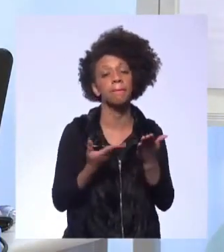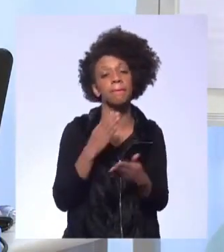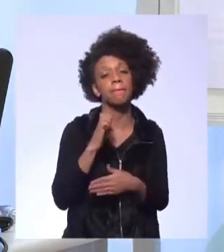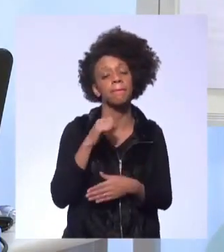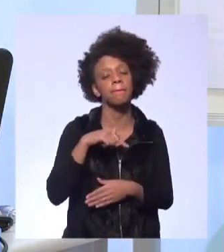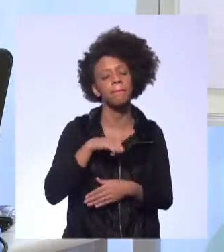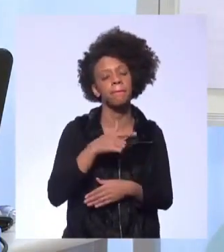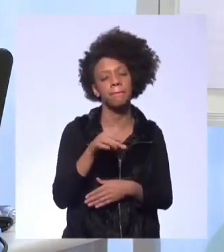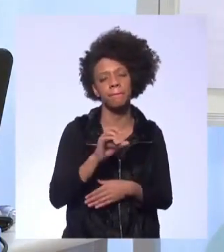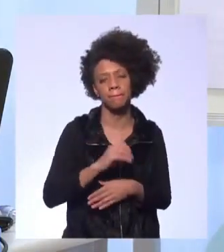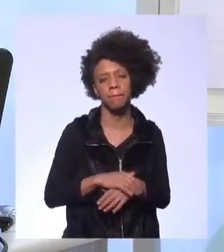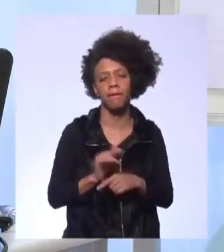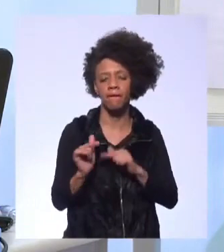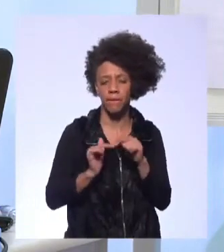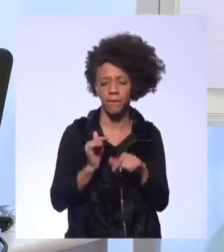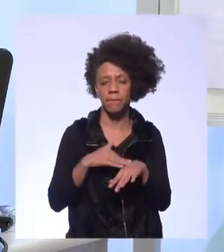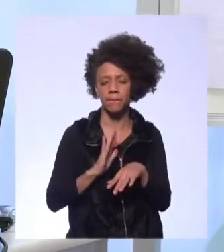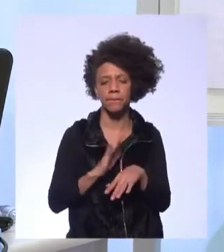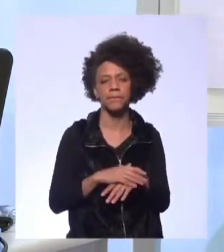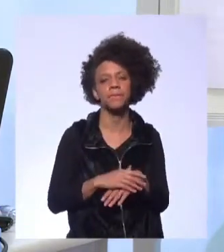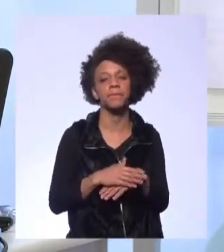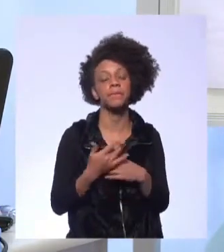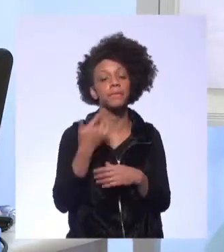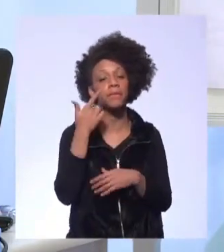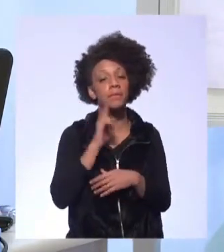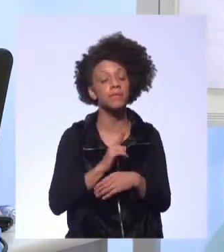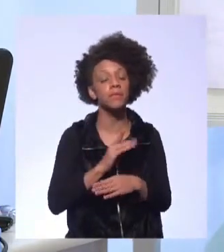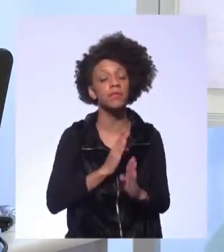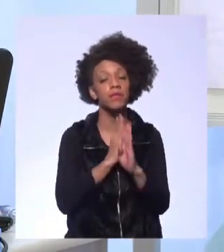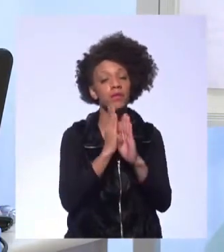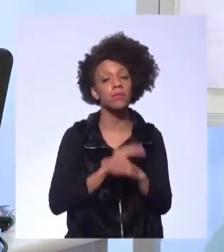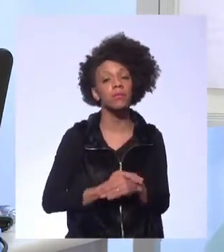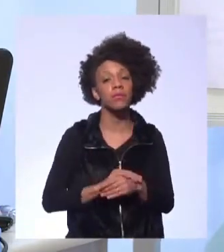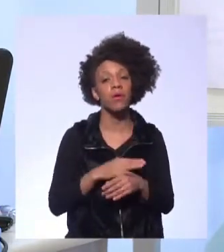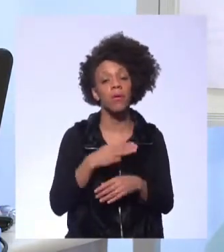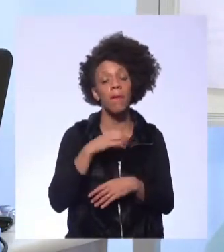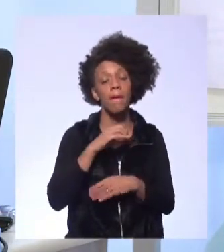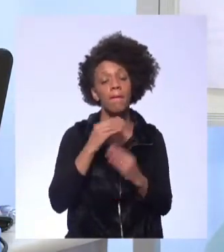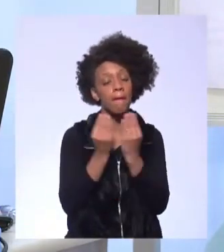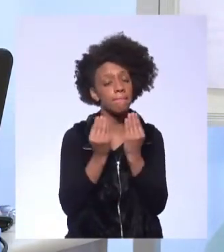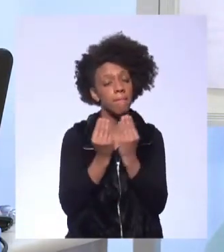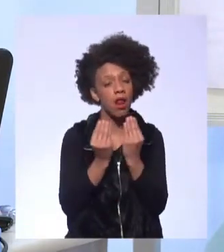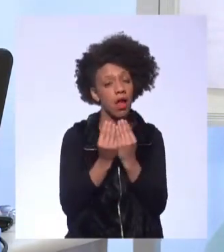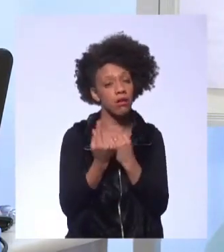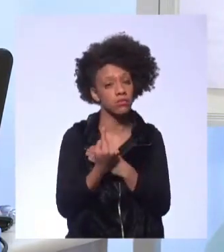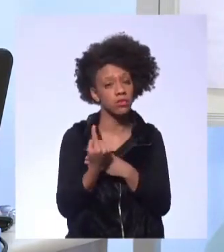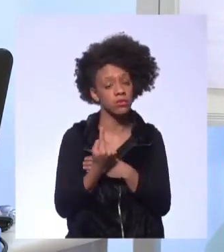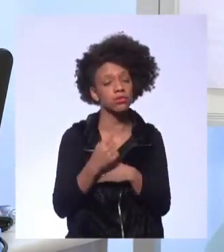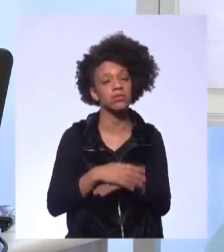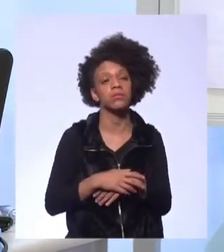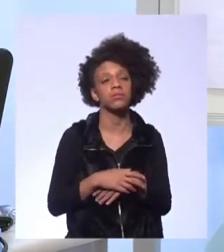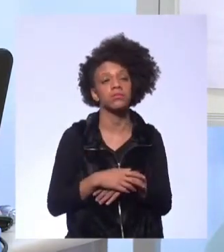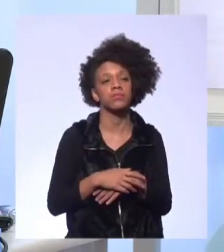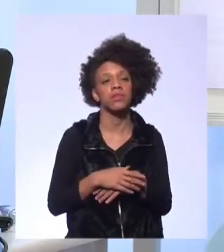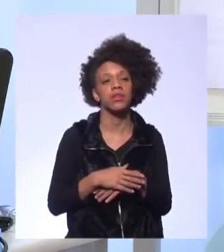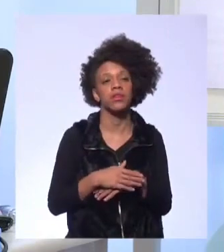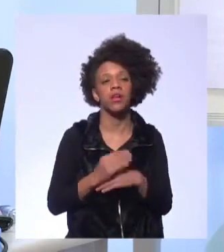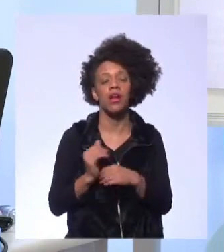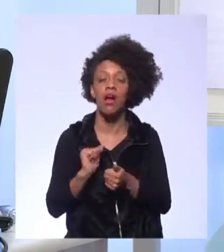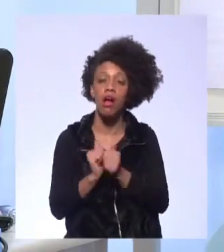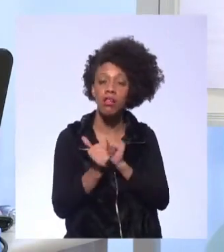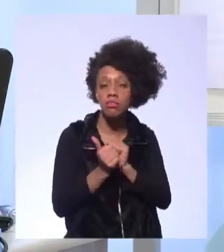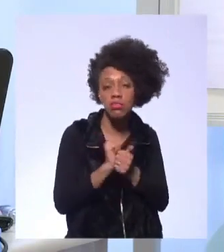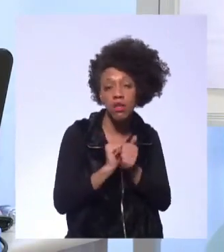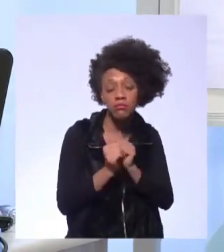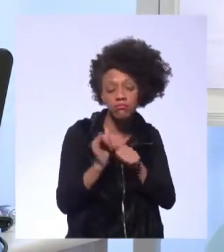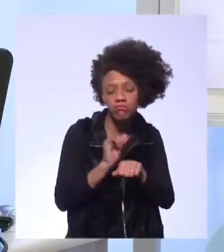vocês terem uma noção, a gente vai trabalhar um pouquinho mais. Então, eu não consigo deixar uma molécula sozinha na natureza, então eu vou ter que ir arranjando artifícios para